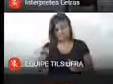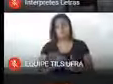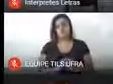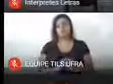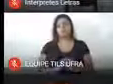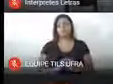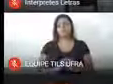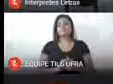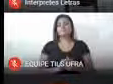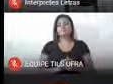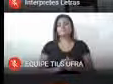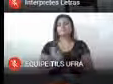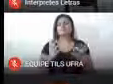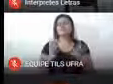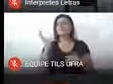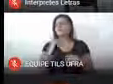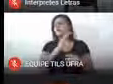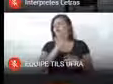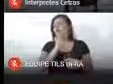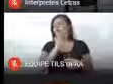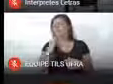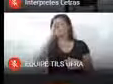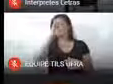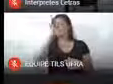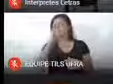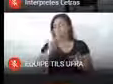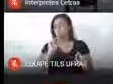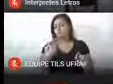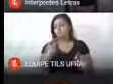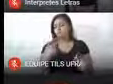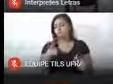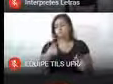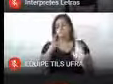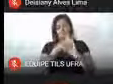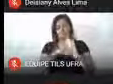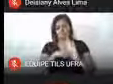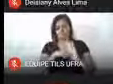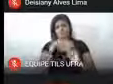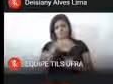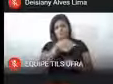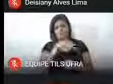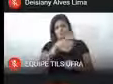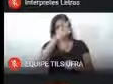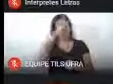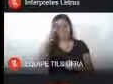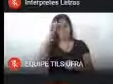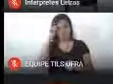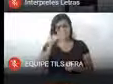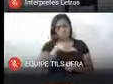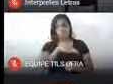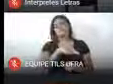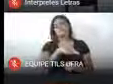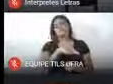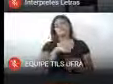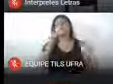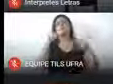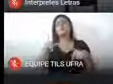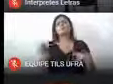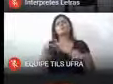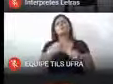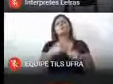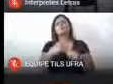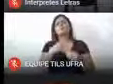Gostaria de fazer rapidamente um relato que eu fiz pesquisa nessa região do Baixo Amazonas, lá em Oriximiná, e